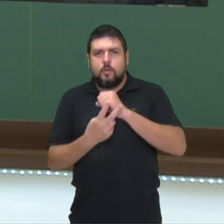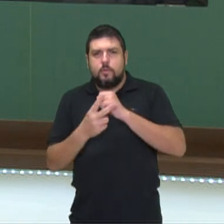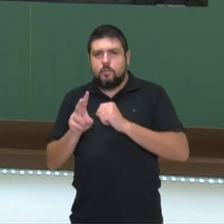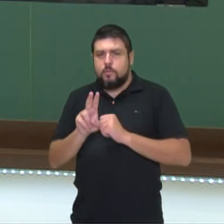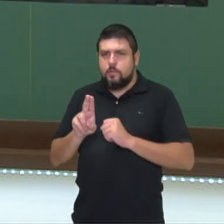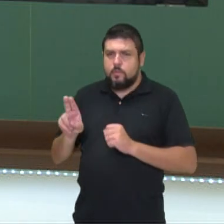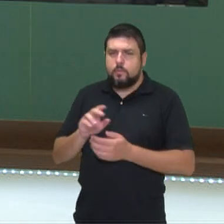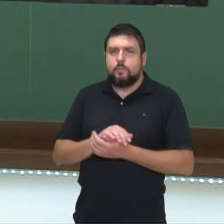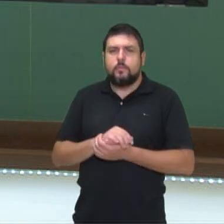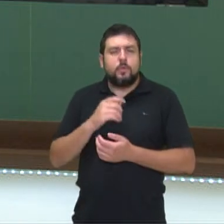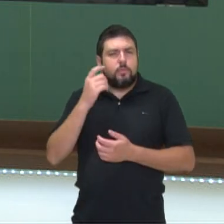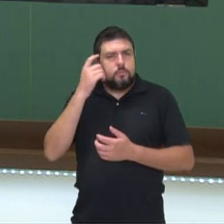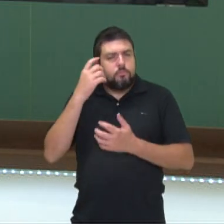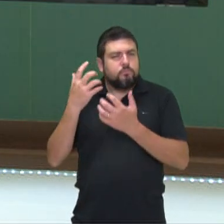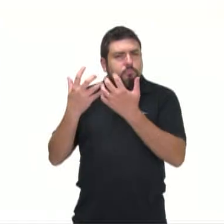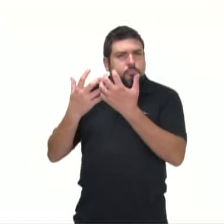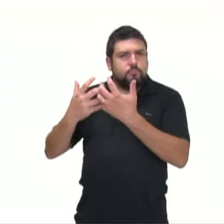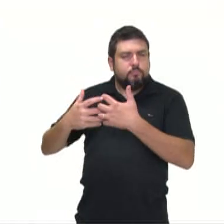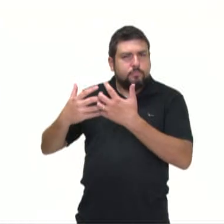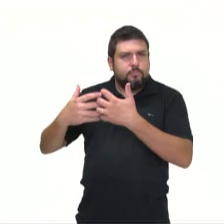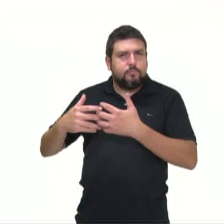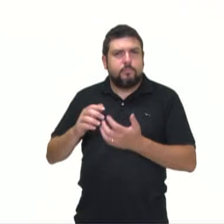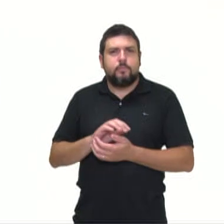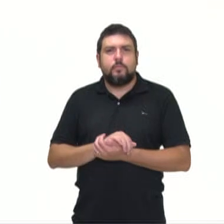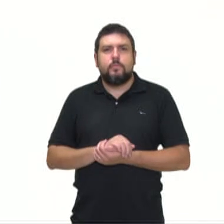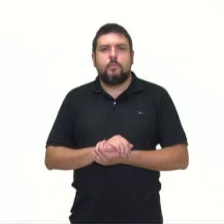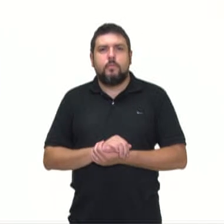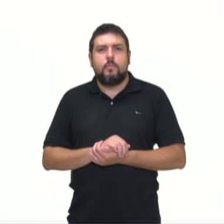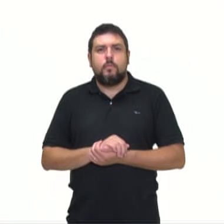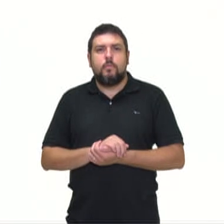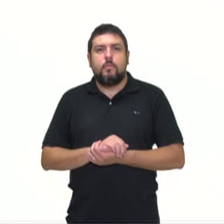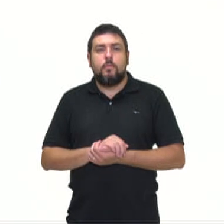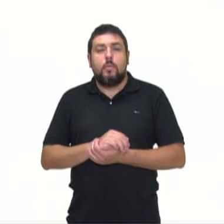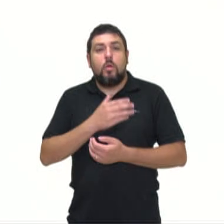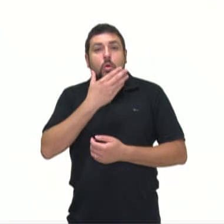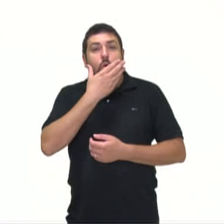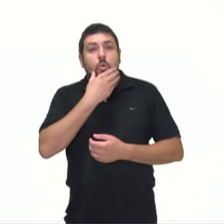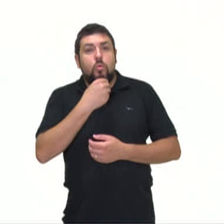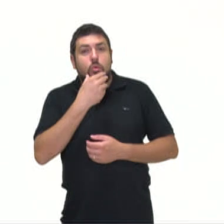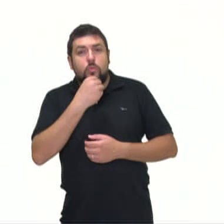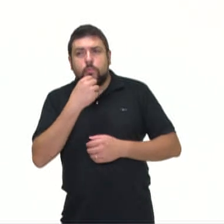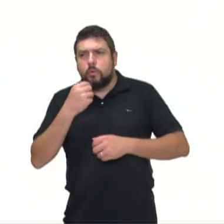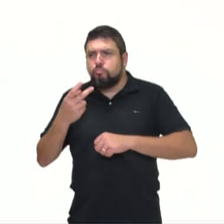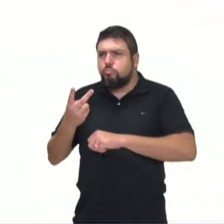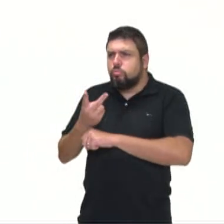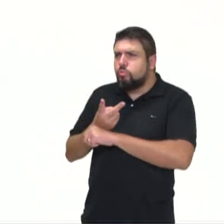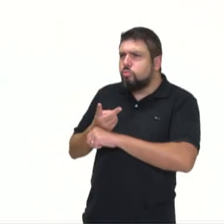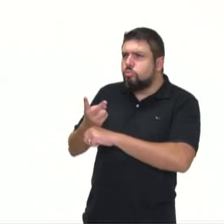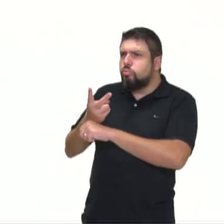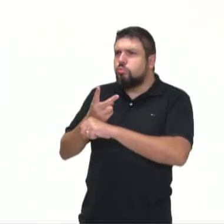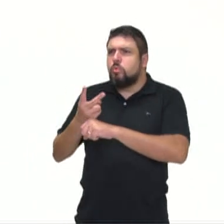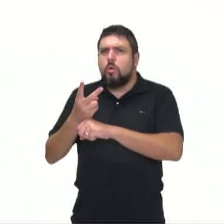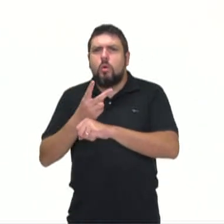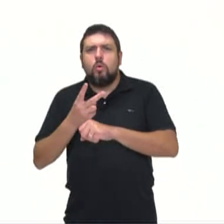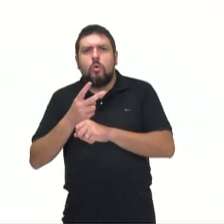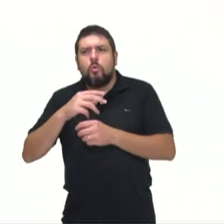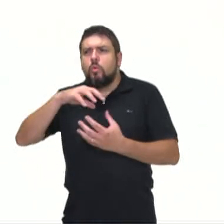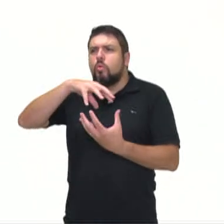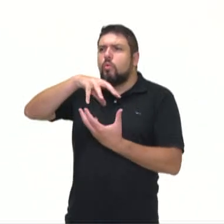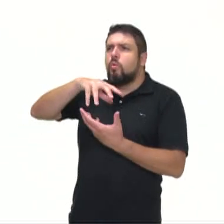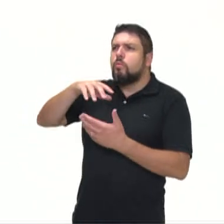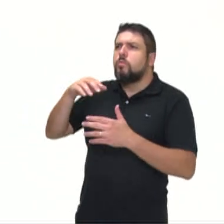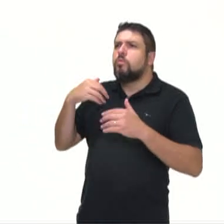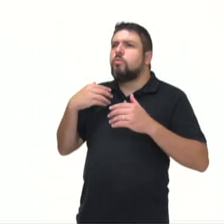reflexão sobre isso. Um homem percorre o mundo inteiro em busca daquilo que precisa e volta a